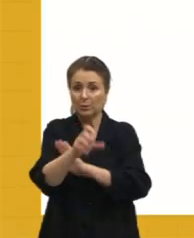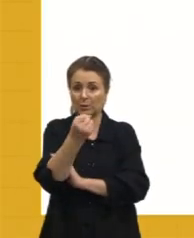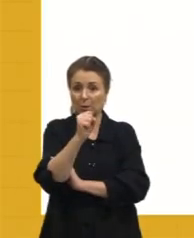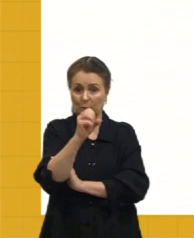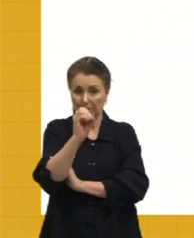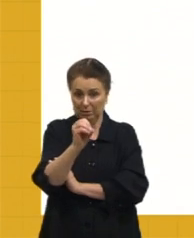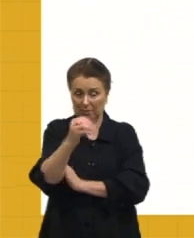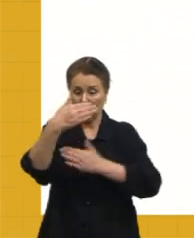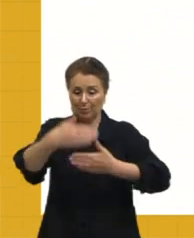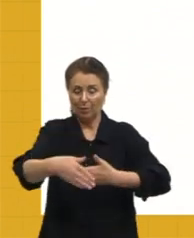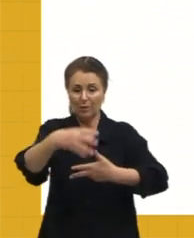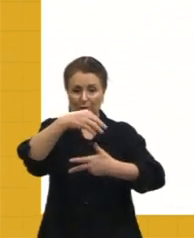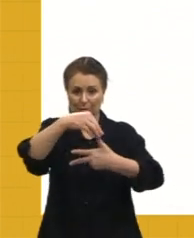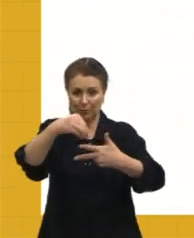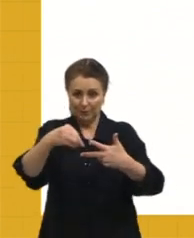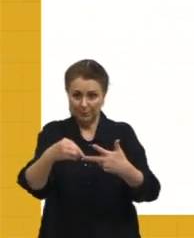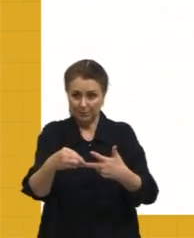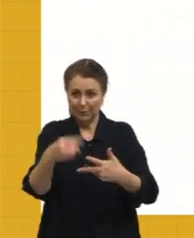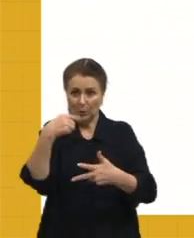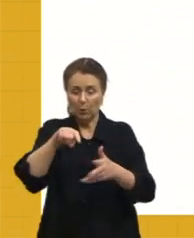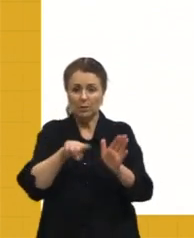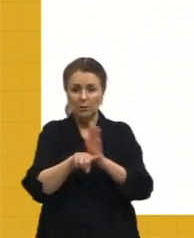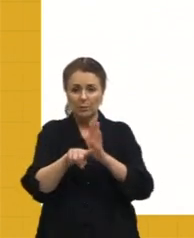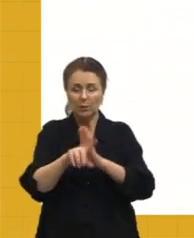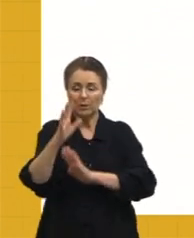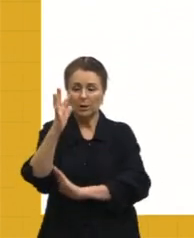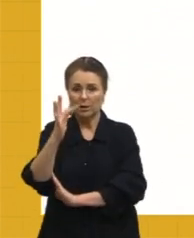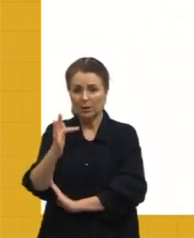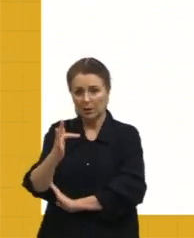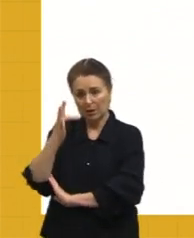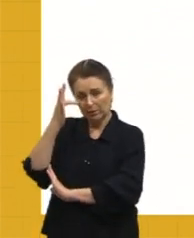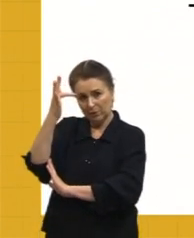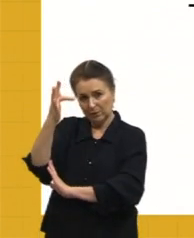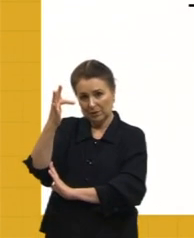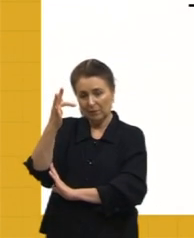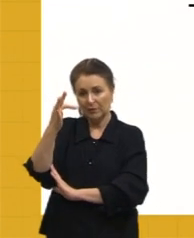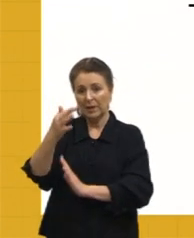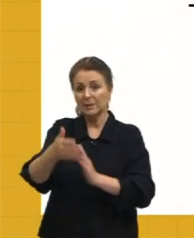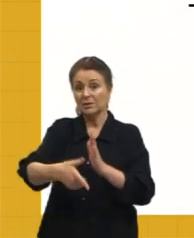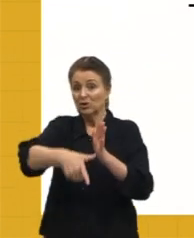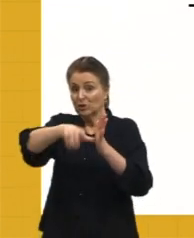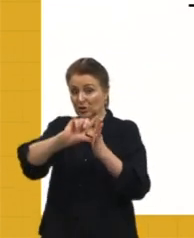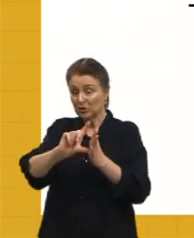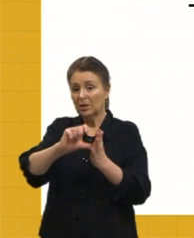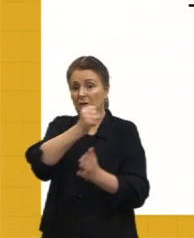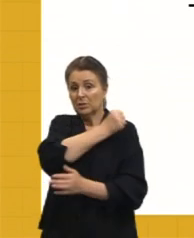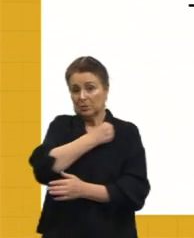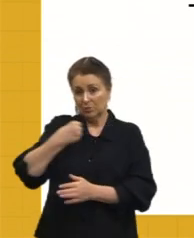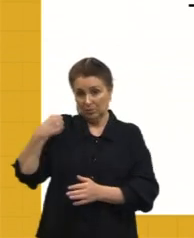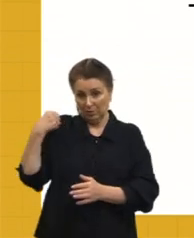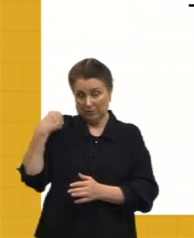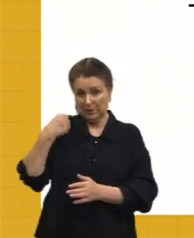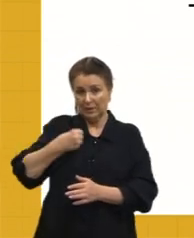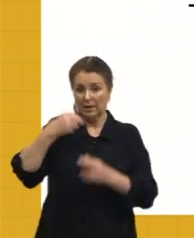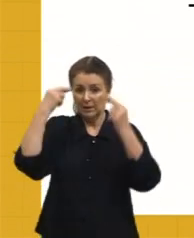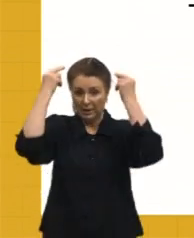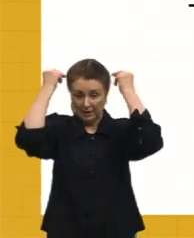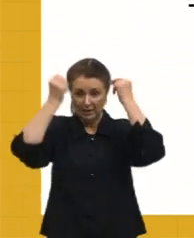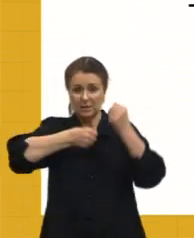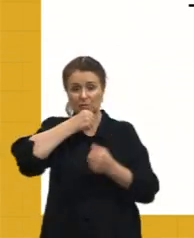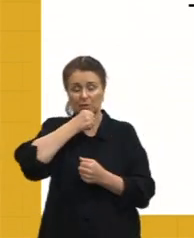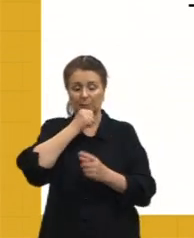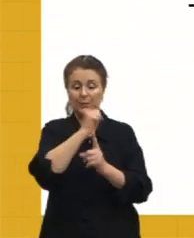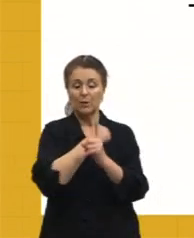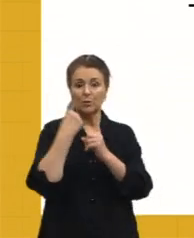do Enem também outra questão aqui da filosofia ainda sobre os pré-socráticos da Grécia Antiga já disse sociologia temas